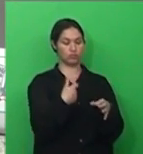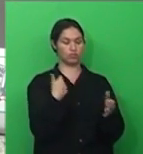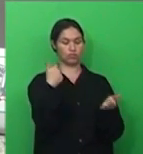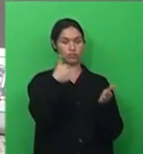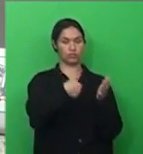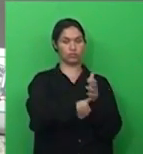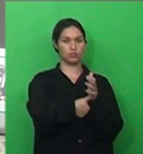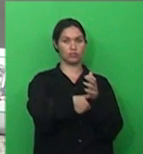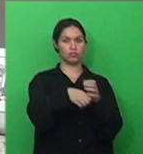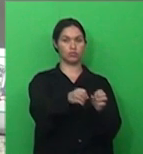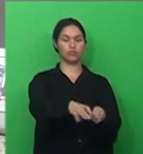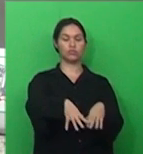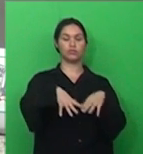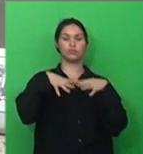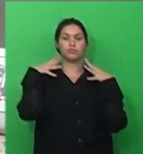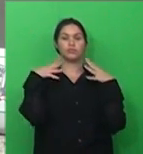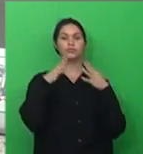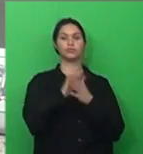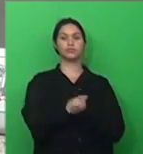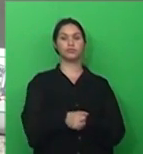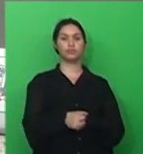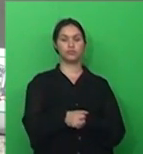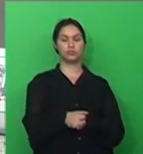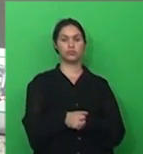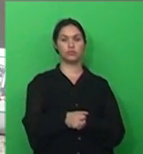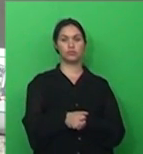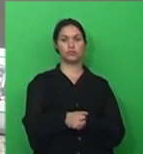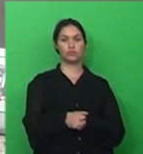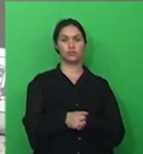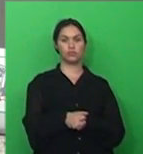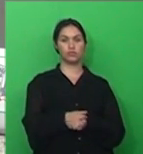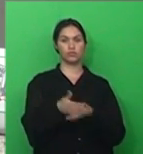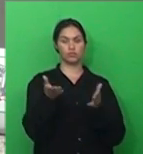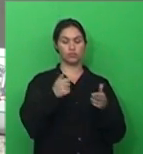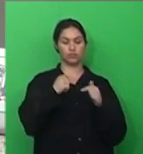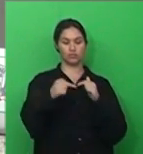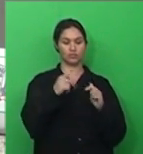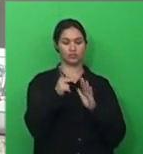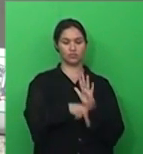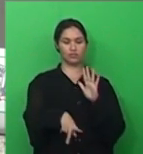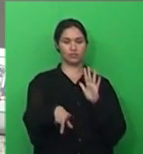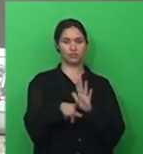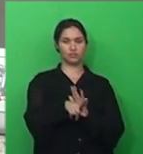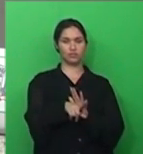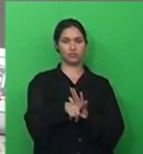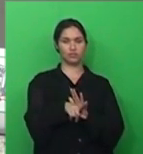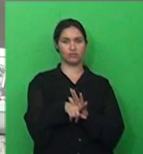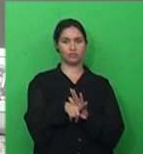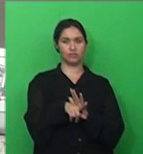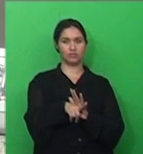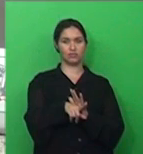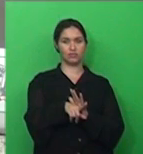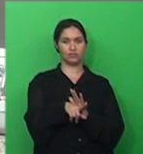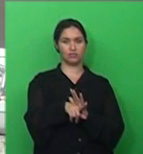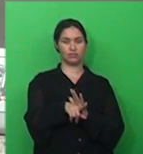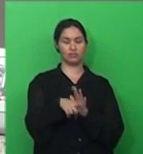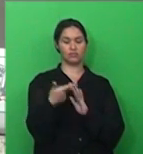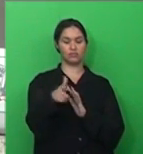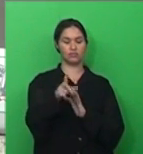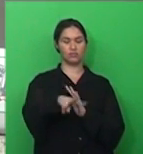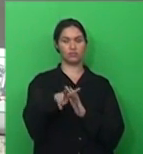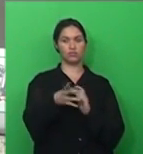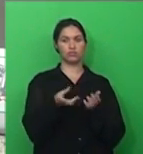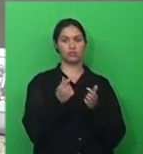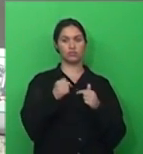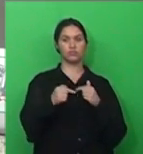de Fiscalização opinou pela aprovação e encaminhou à deliberação do plenário. Está em discussão o projeto. Não havendo quem